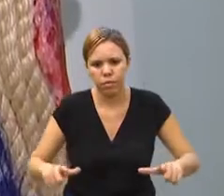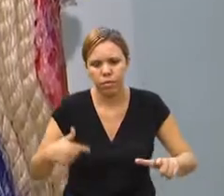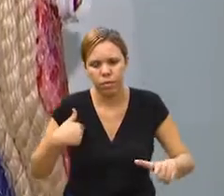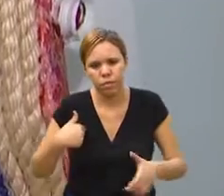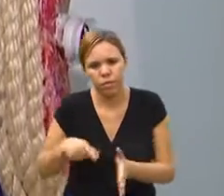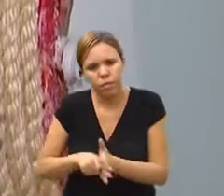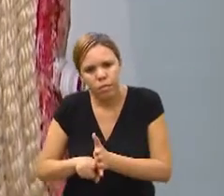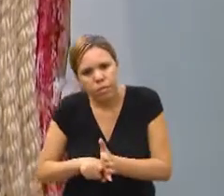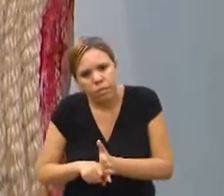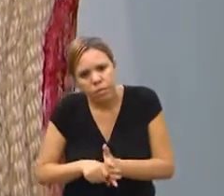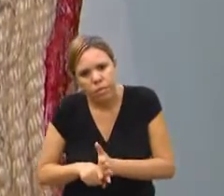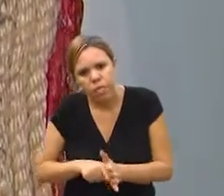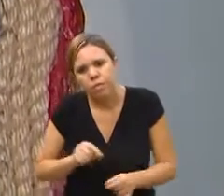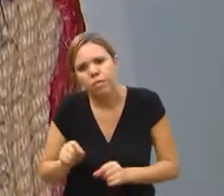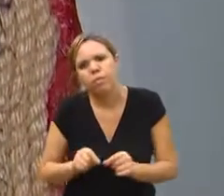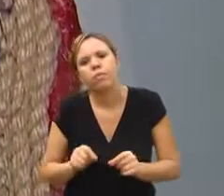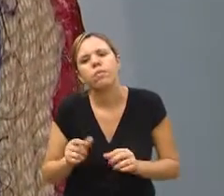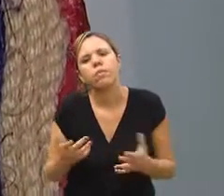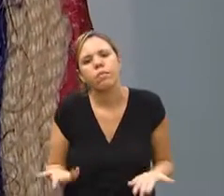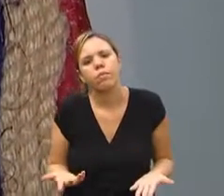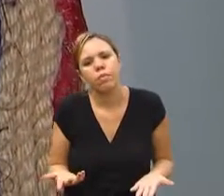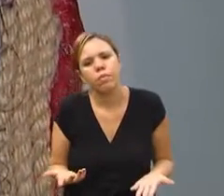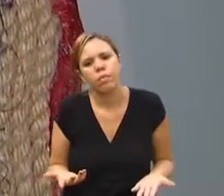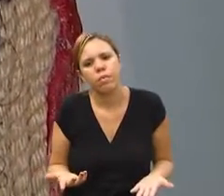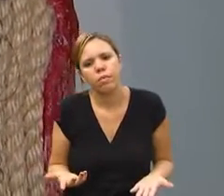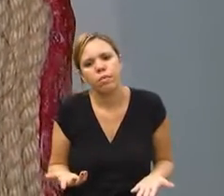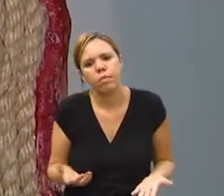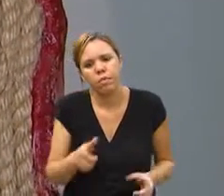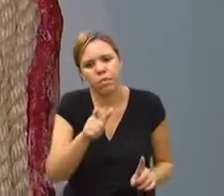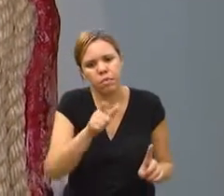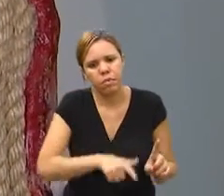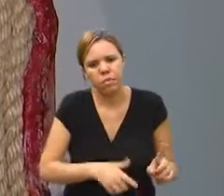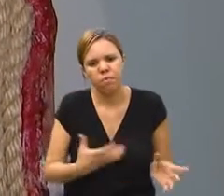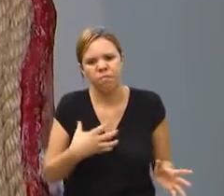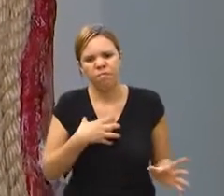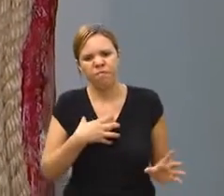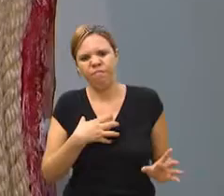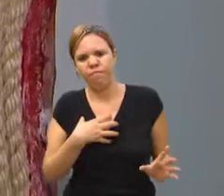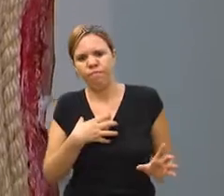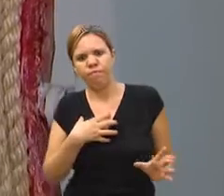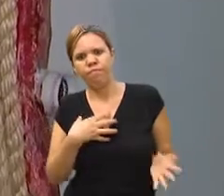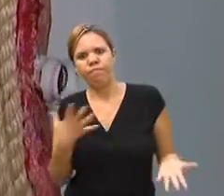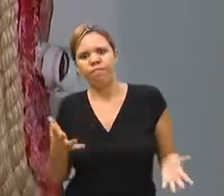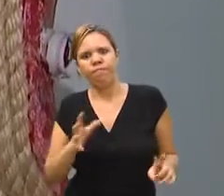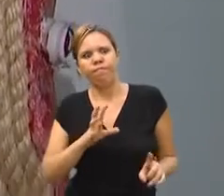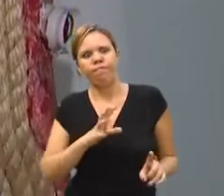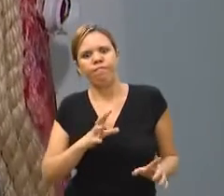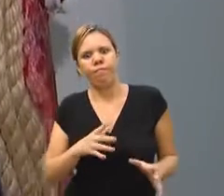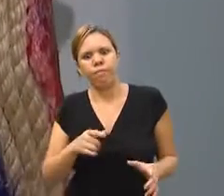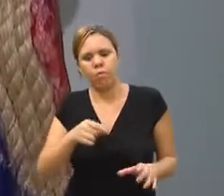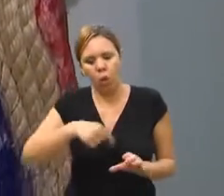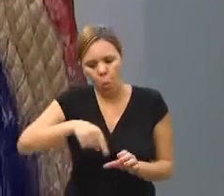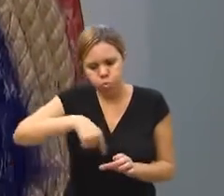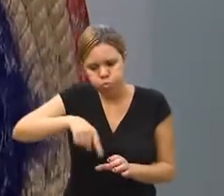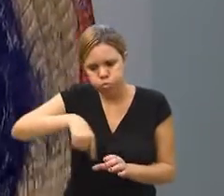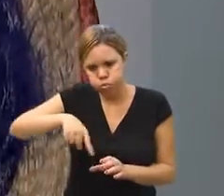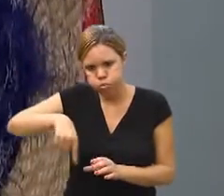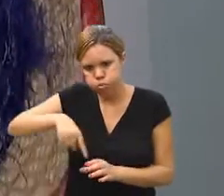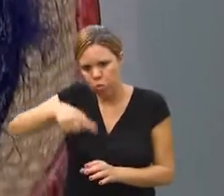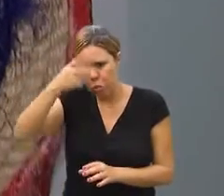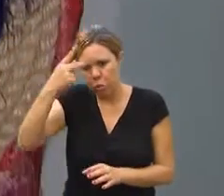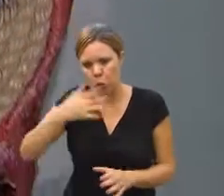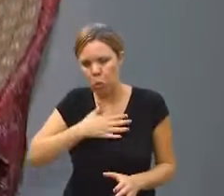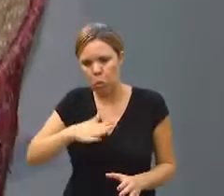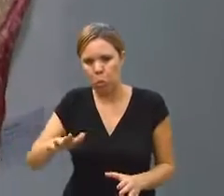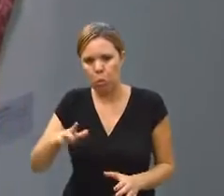estava estudando, pesquisando uma fobia humana, né? Então uma fobia que chama tripofobia, que são fobia de buracos, de buracos